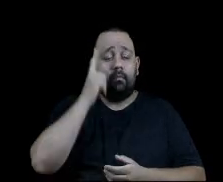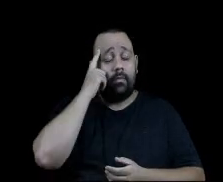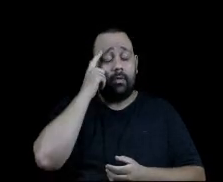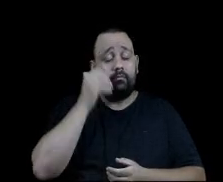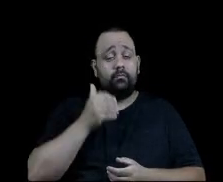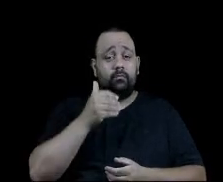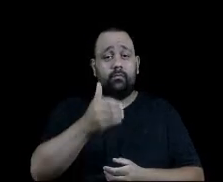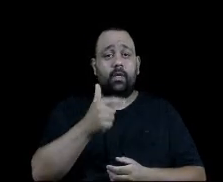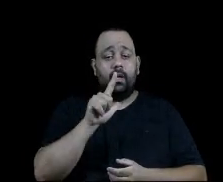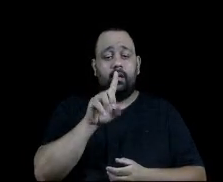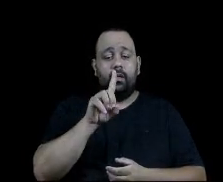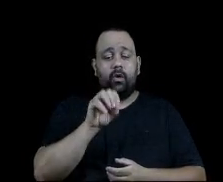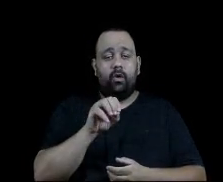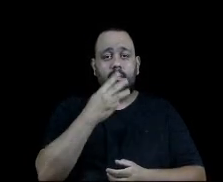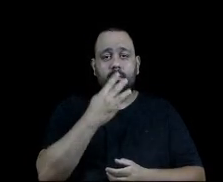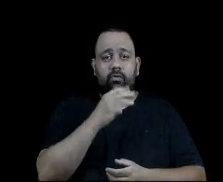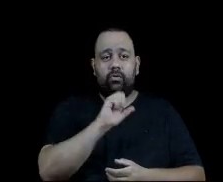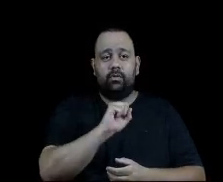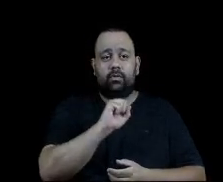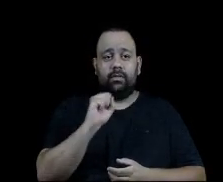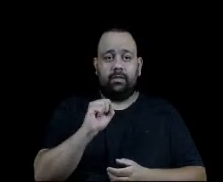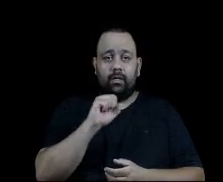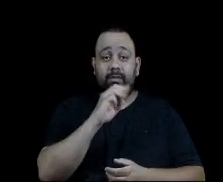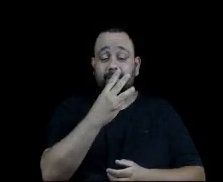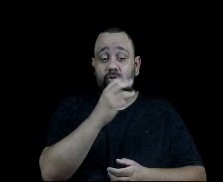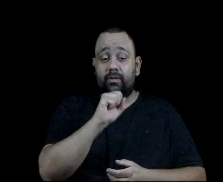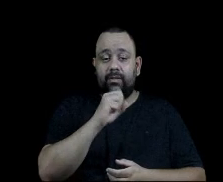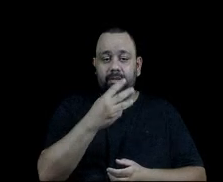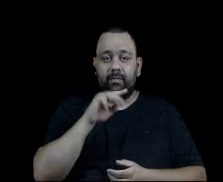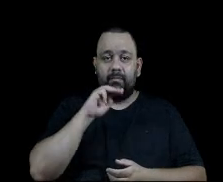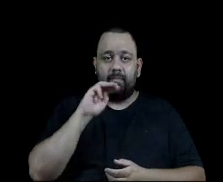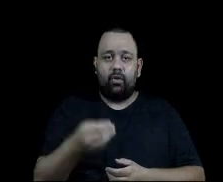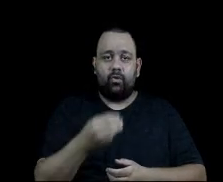Então, foi previsto na LDO